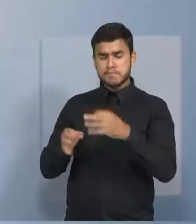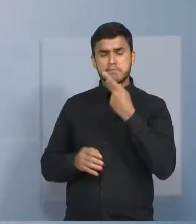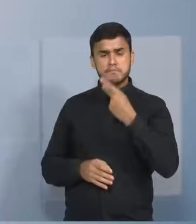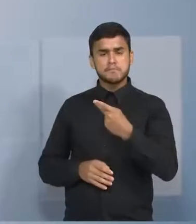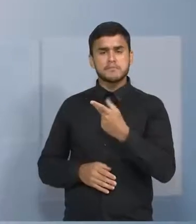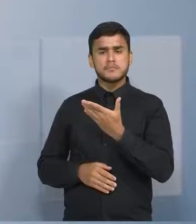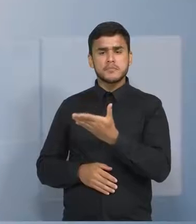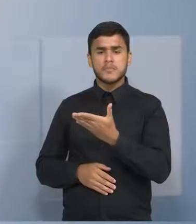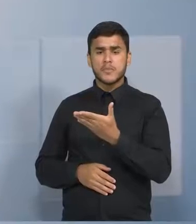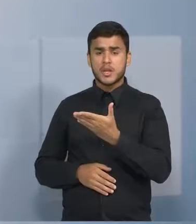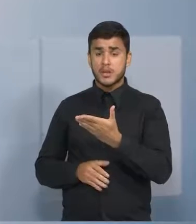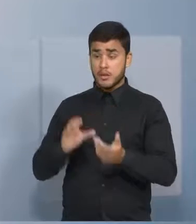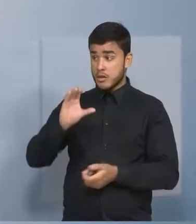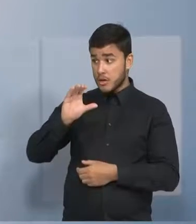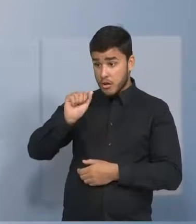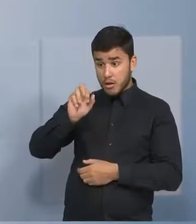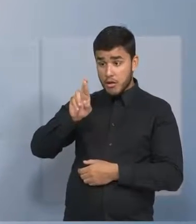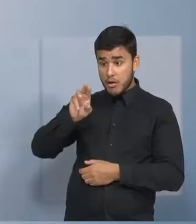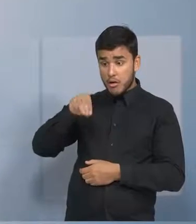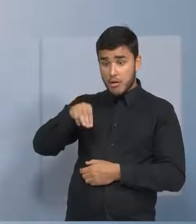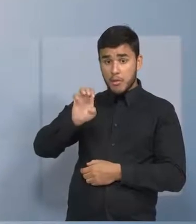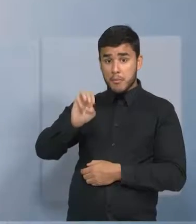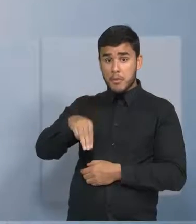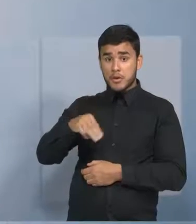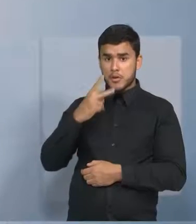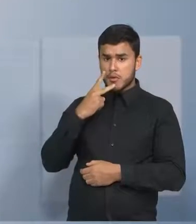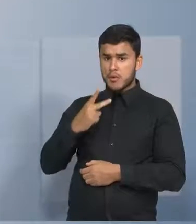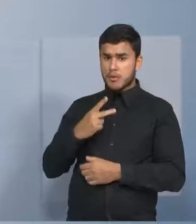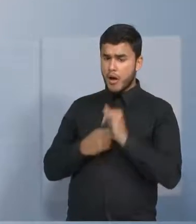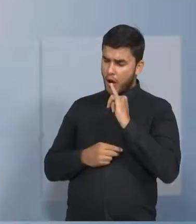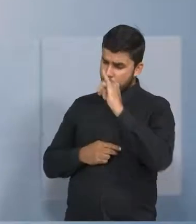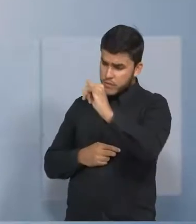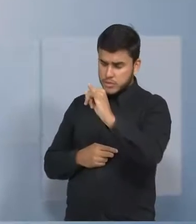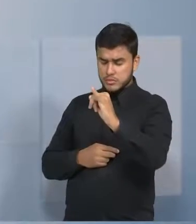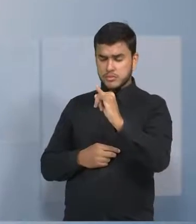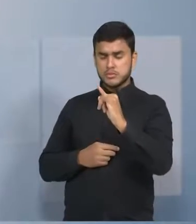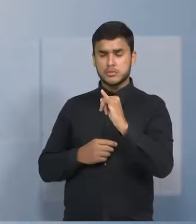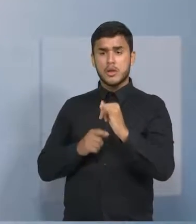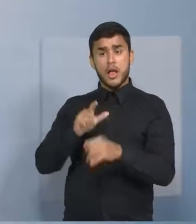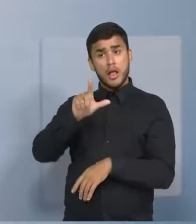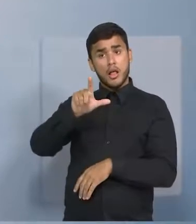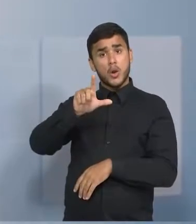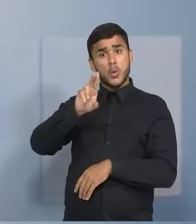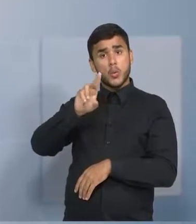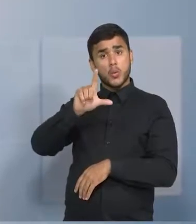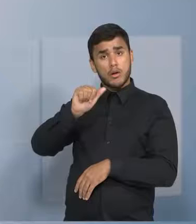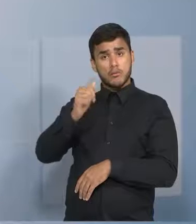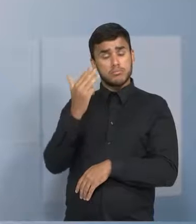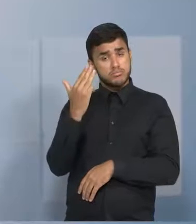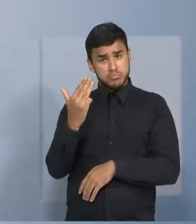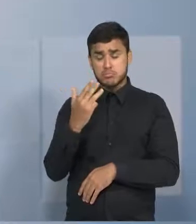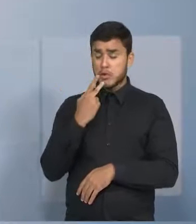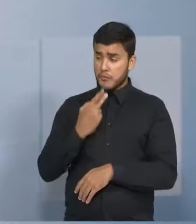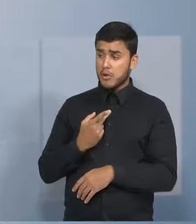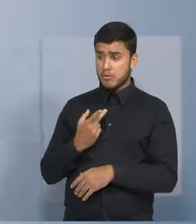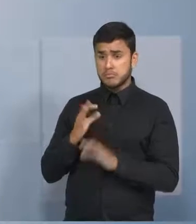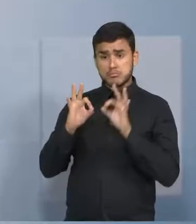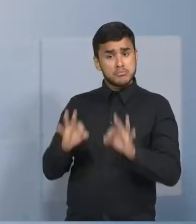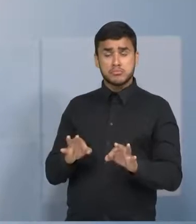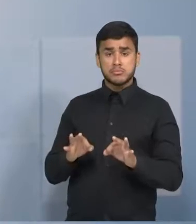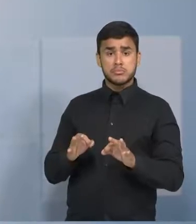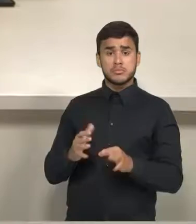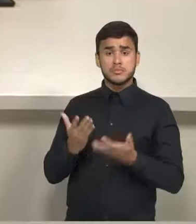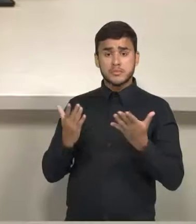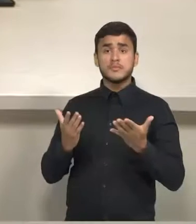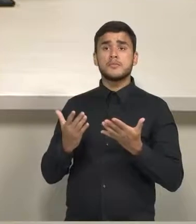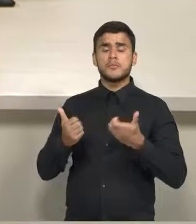importante. Eu acho que Carmen Lúcia literalmente mandou um recado ao Lula. Você não tem nenhuma dúvida. Não, nas últimas semanas, aí eu concordo com